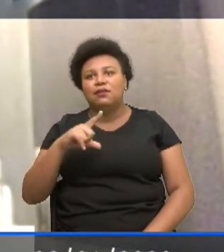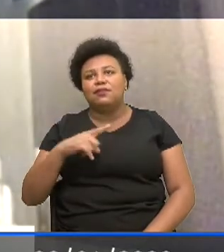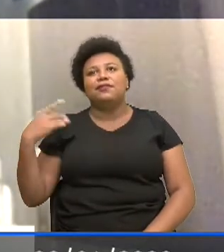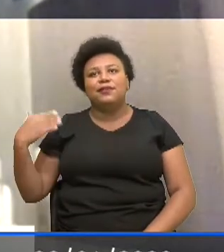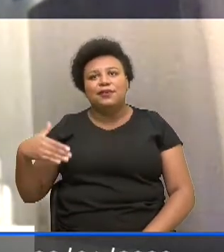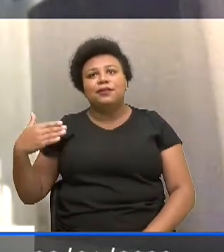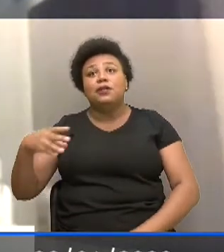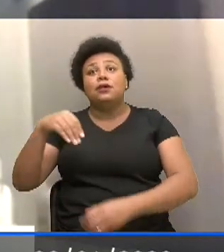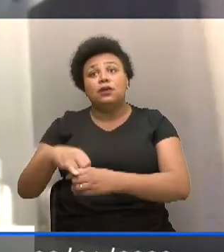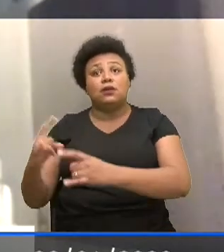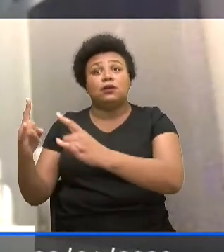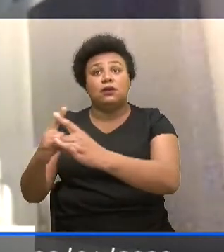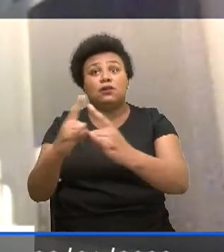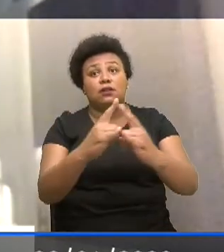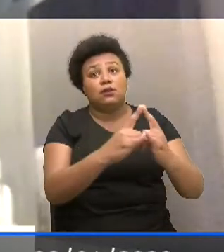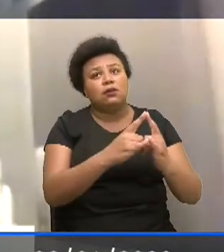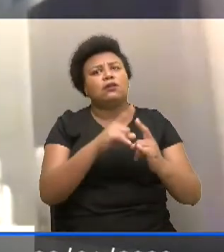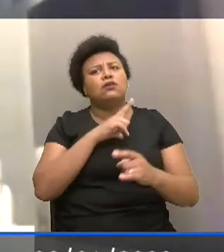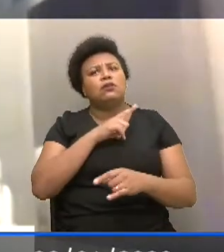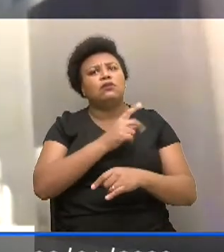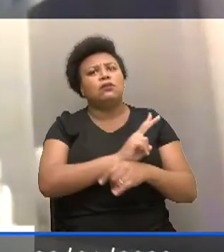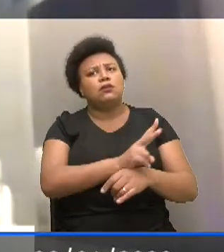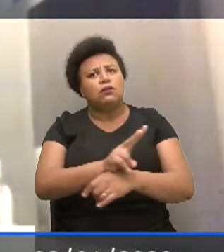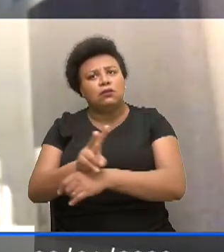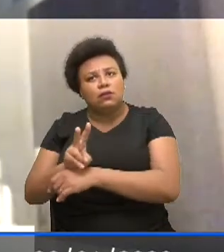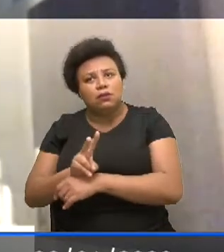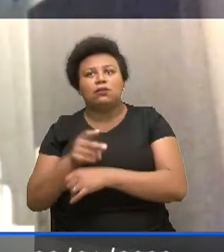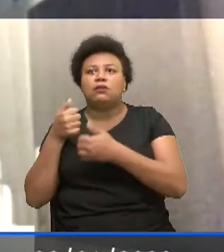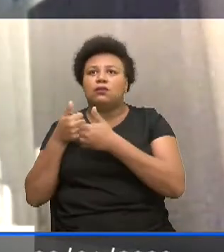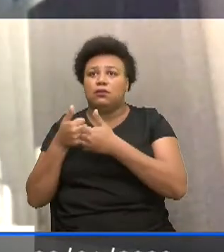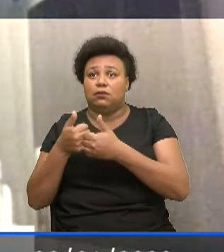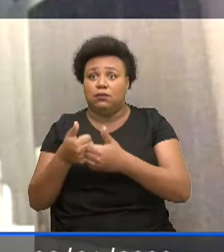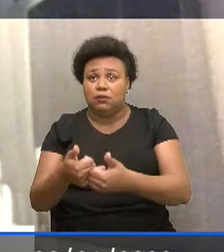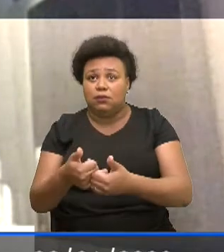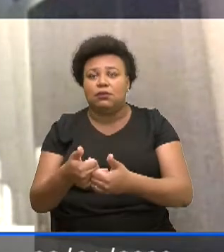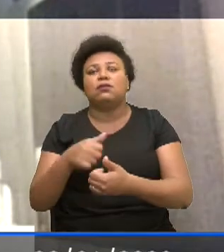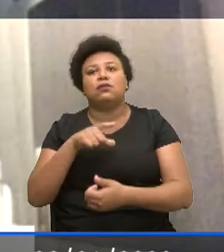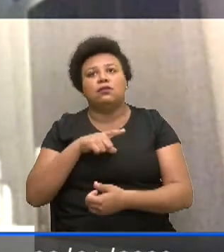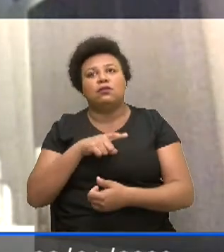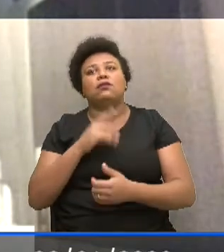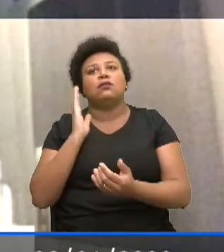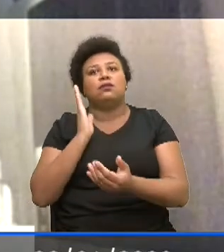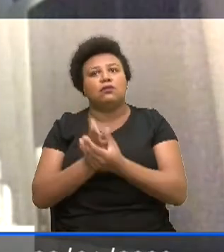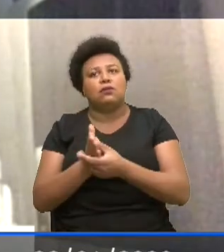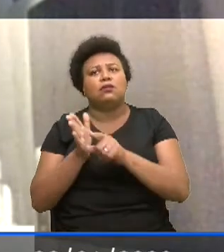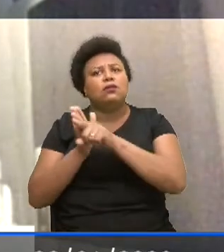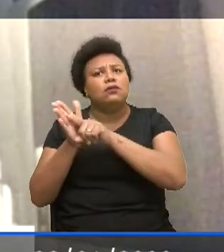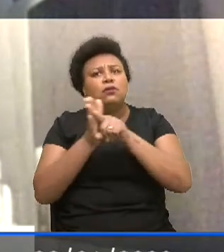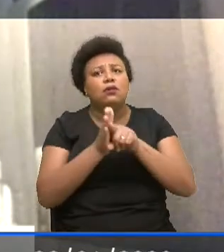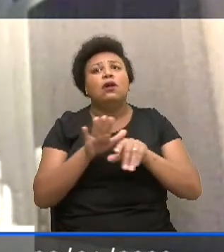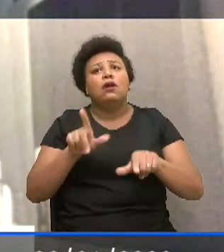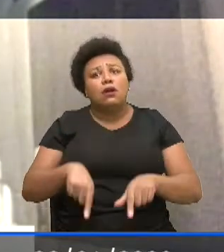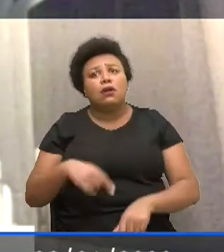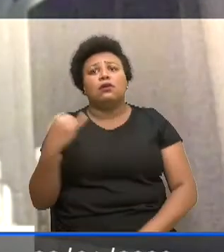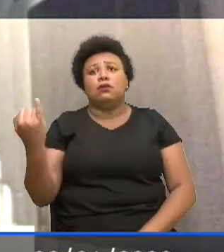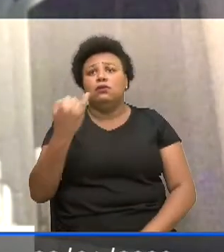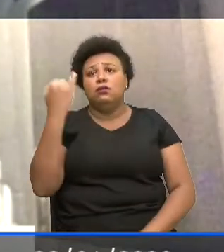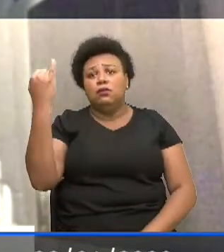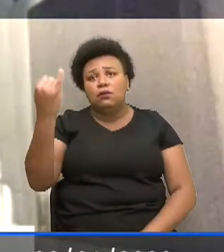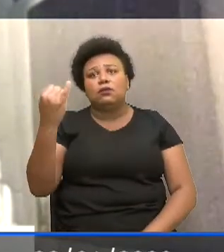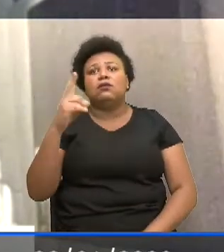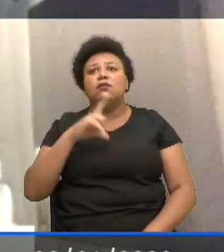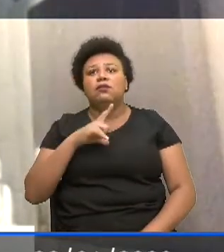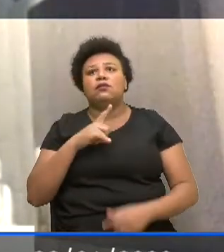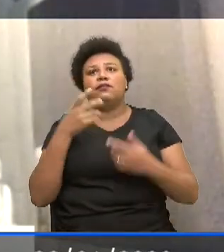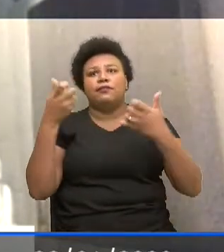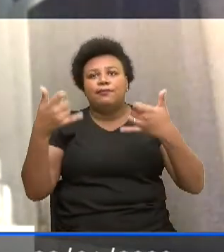nas unidades que nós estamos fiscalizando e acompanhando com inquéritos instaurados. Seria, então, importante que fosse explicitado